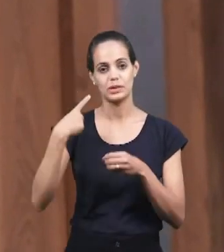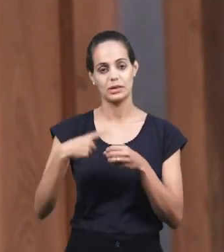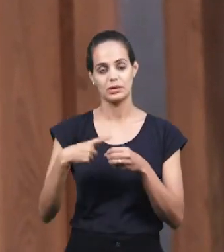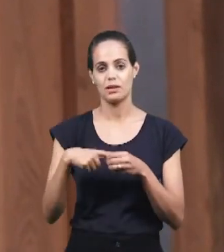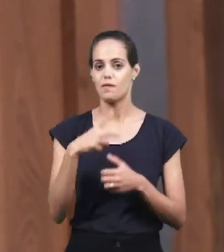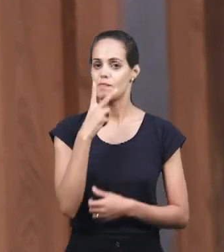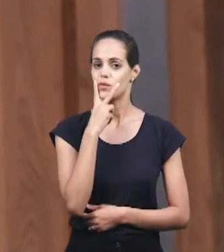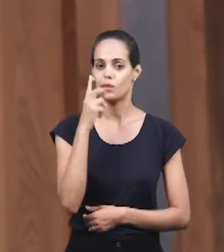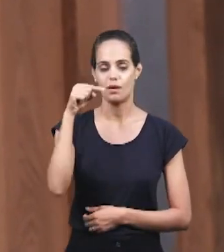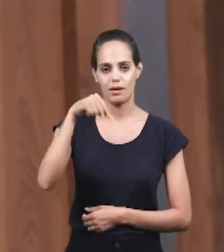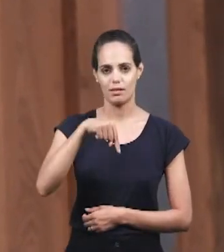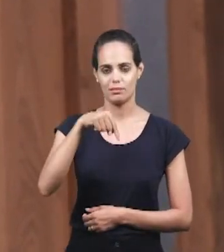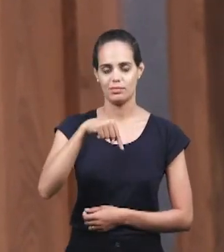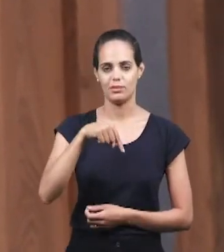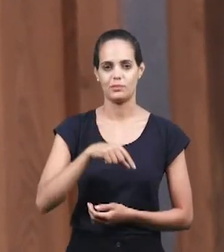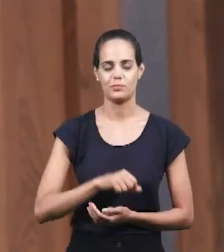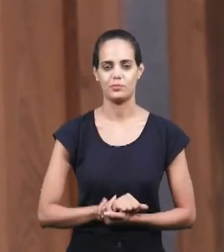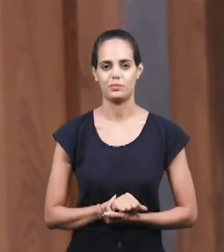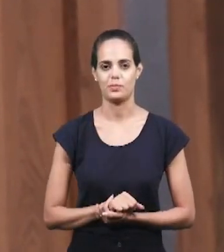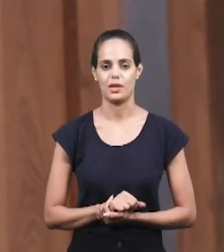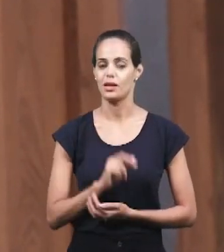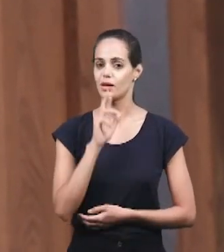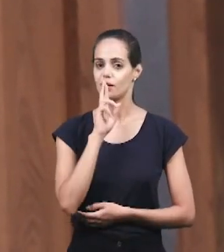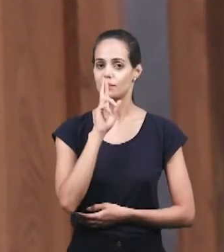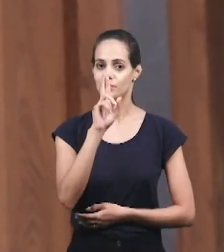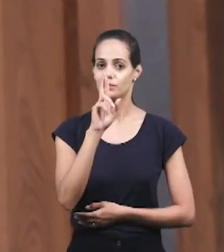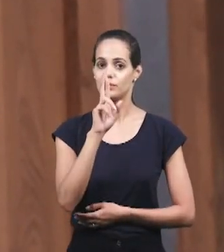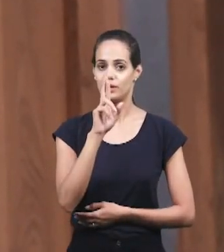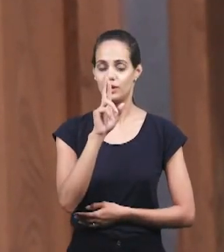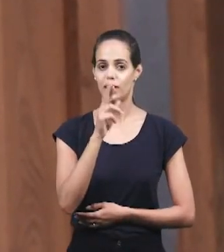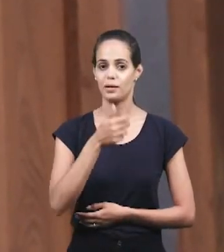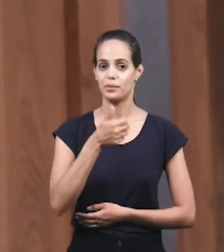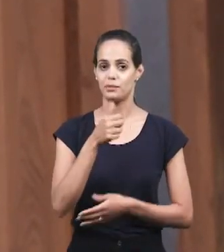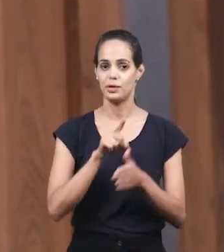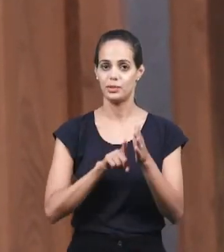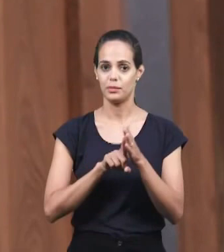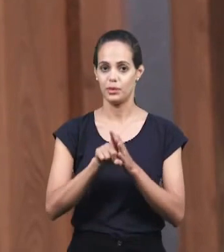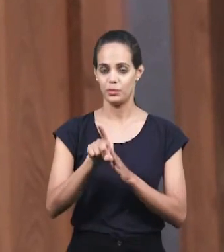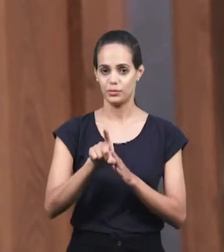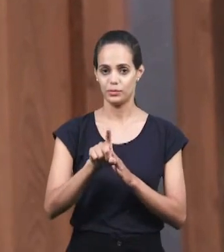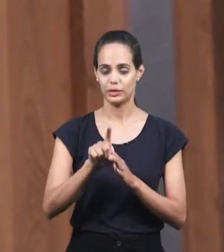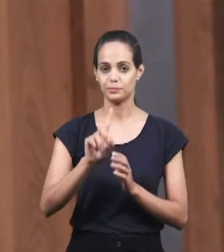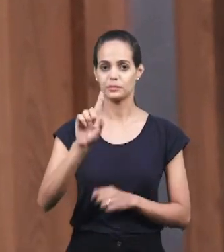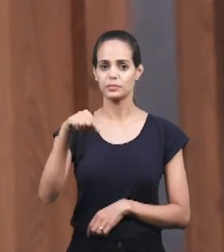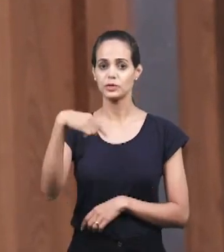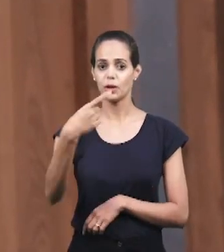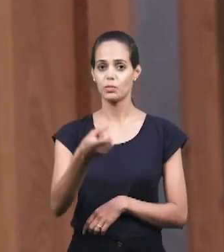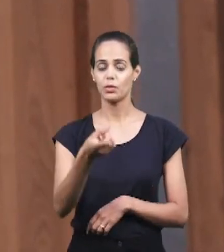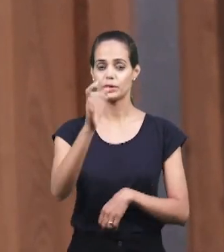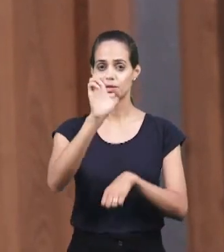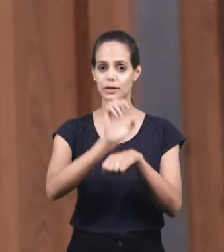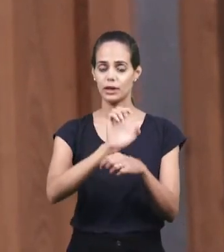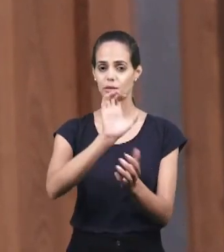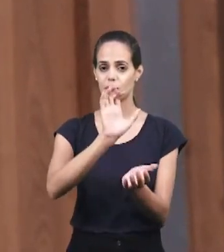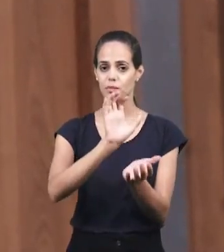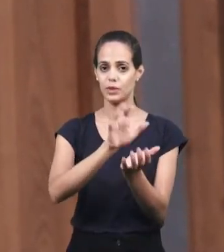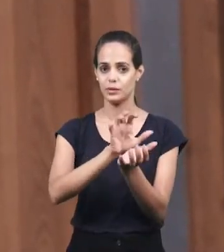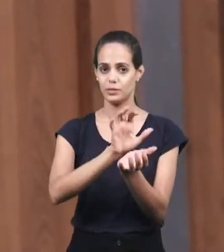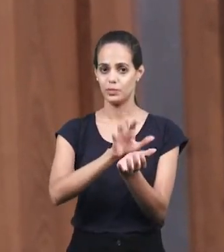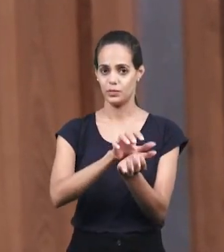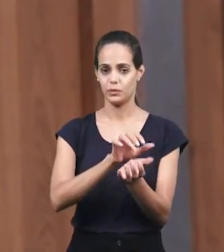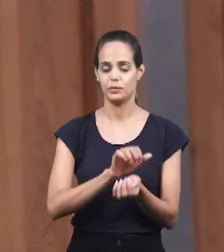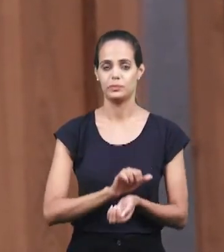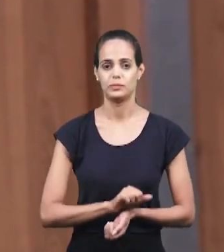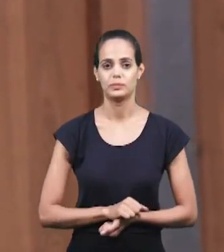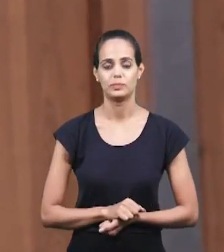Lúcia, e ele vai responder a primeira pergunta. E logo em seguida, nós iremos para o estado de Pernambuco, onde ali